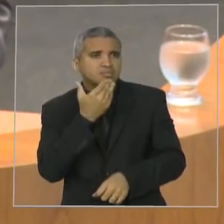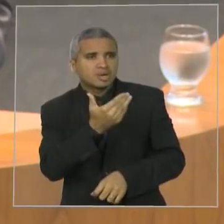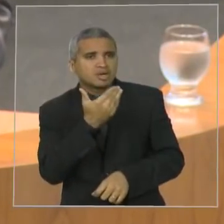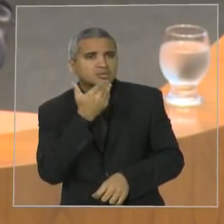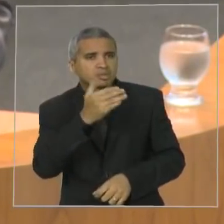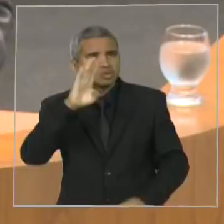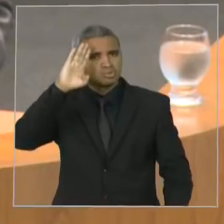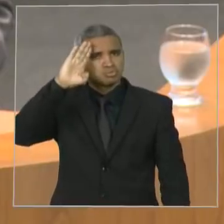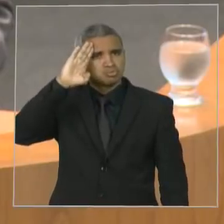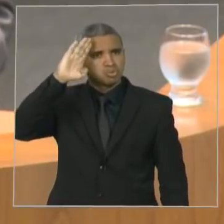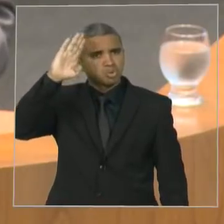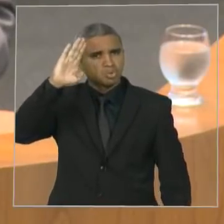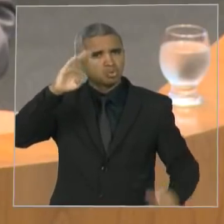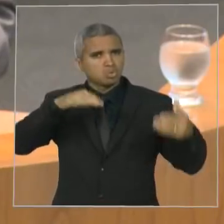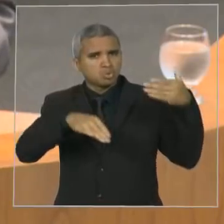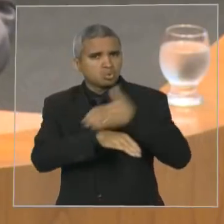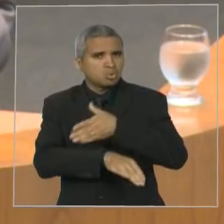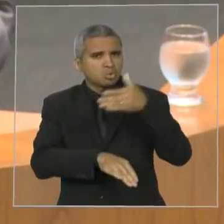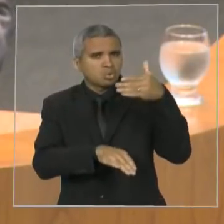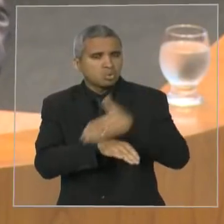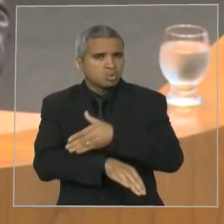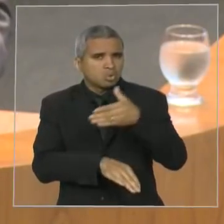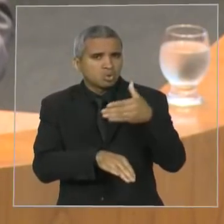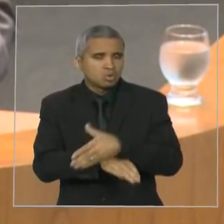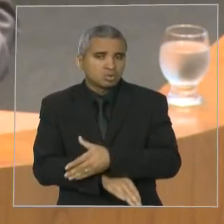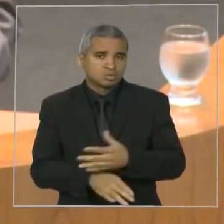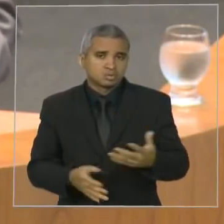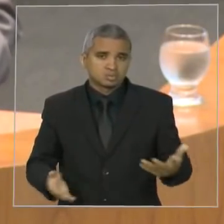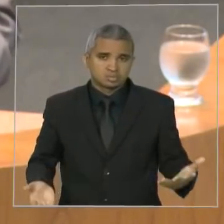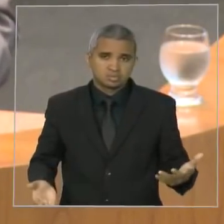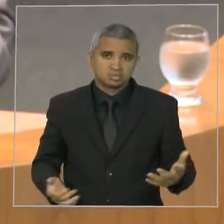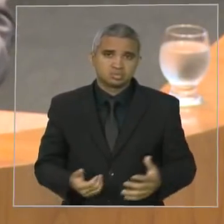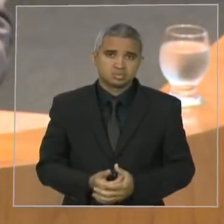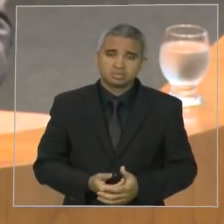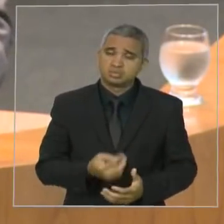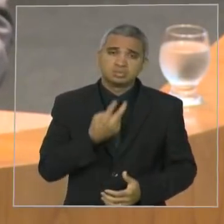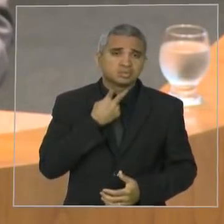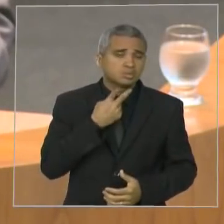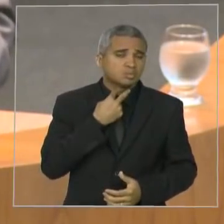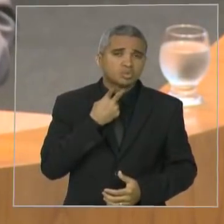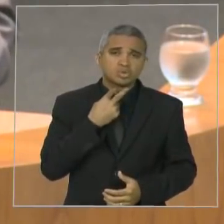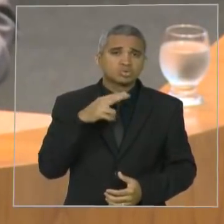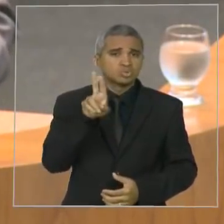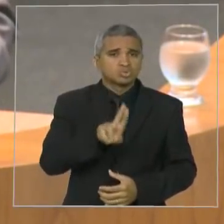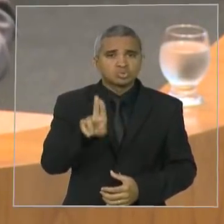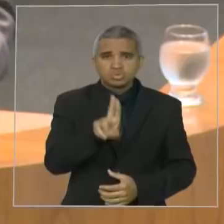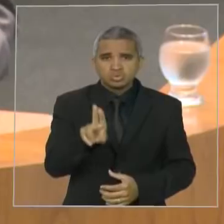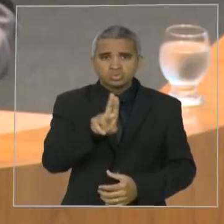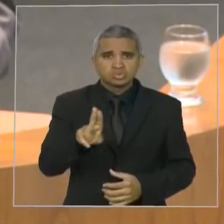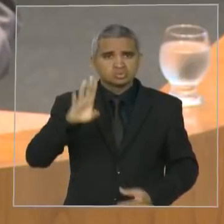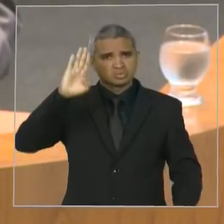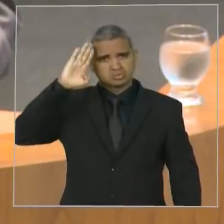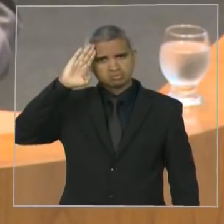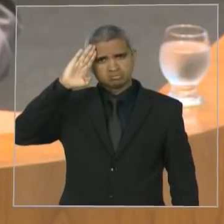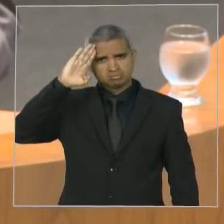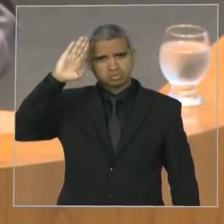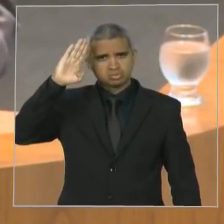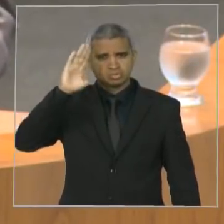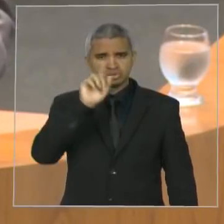Como eu dizia, o comandante das Forças Armadas, general Eduardo Vilas